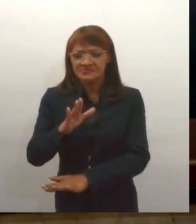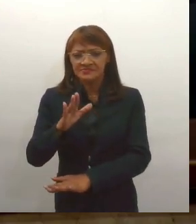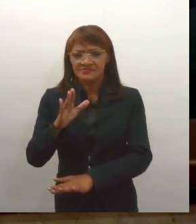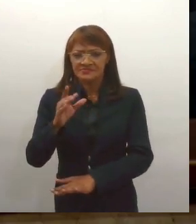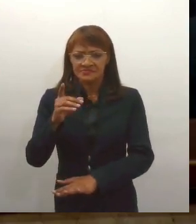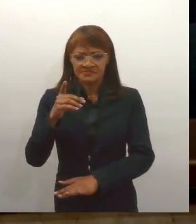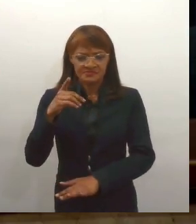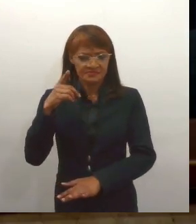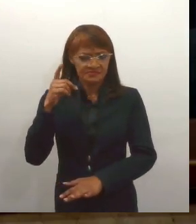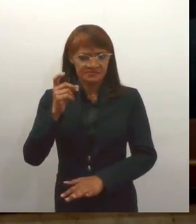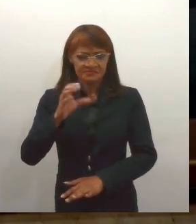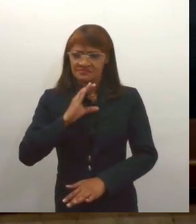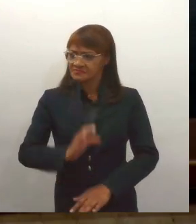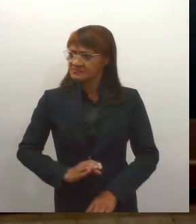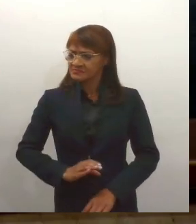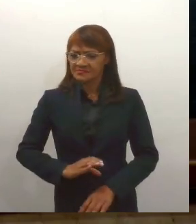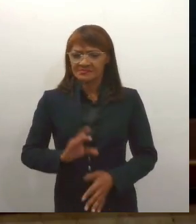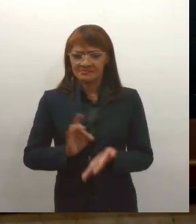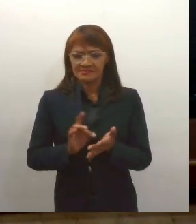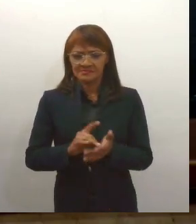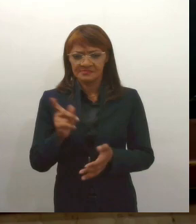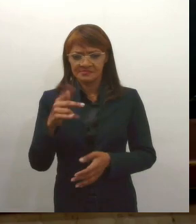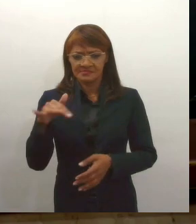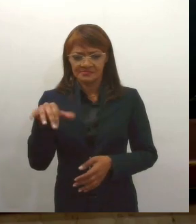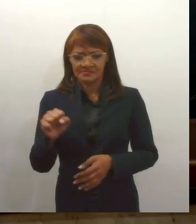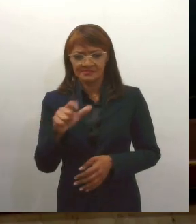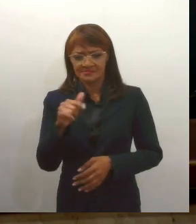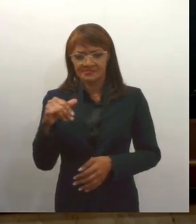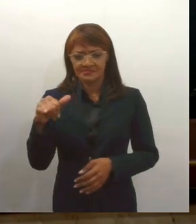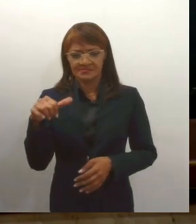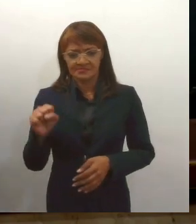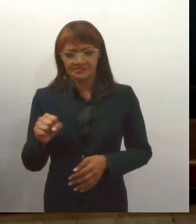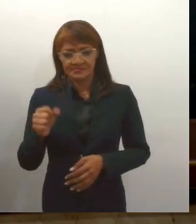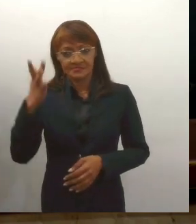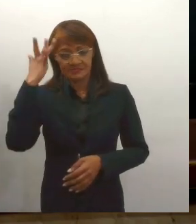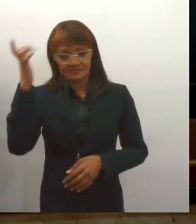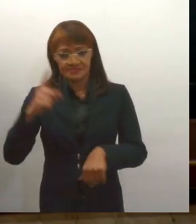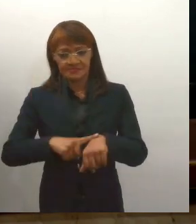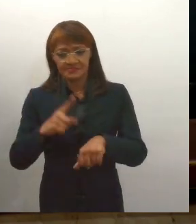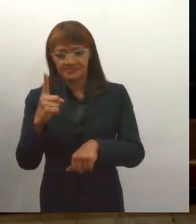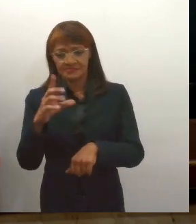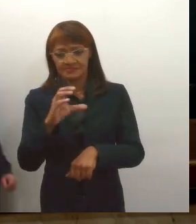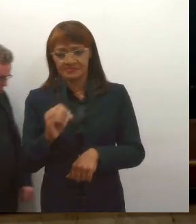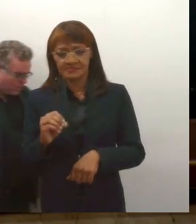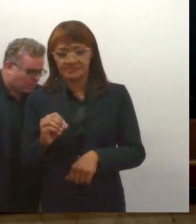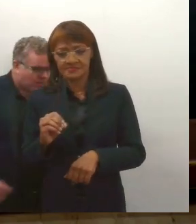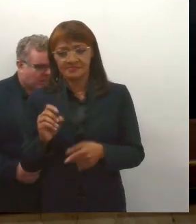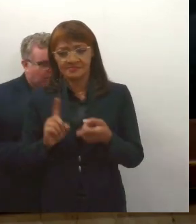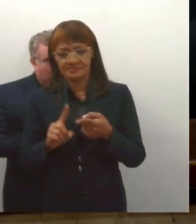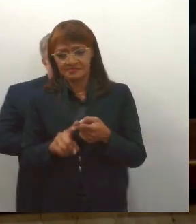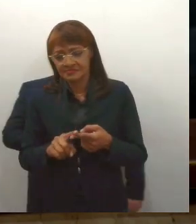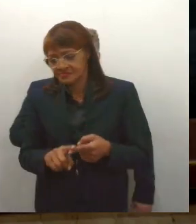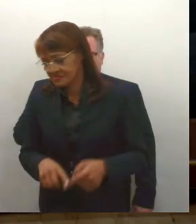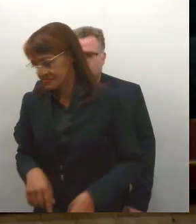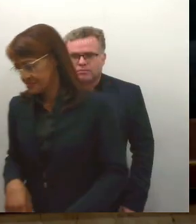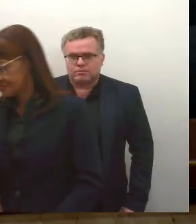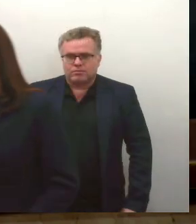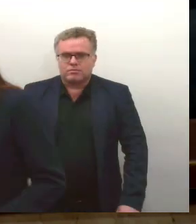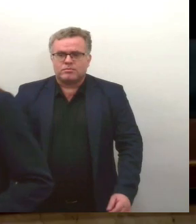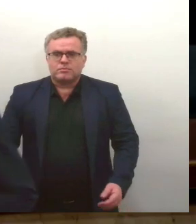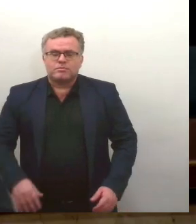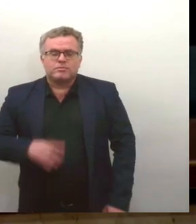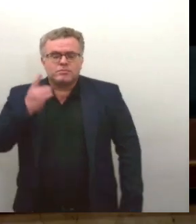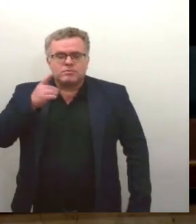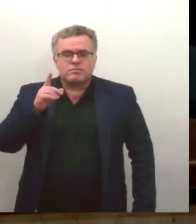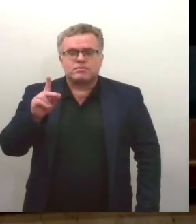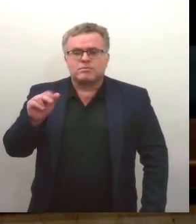Lopes e que amanhã às 10 horas aqui também no plenário de autoria dos deputados kak Santos Lidiane lucene Carminha Paiva teremos